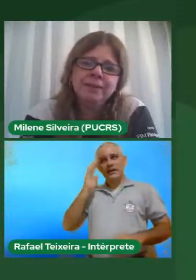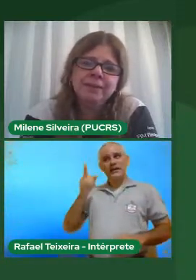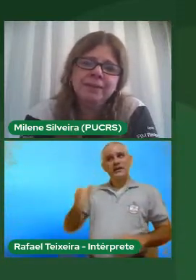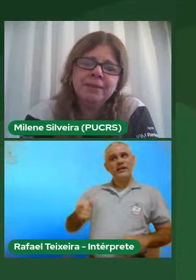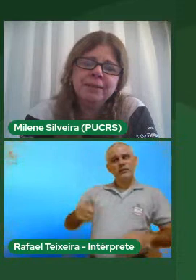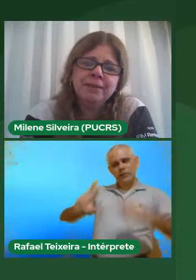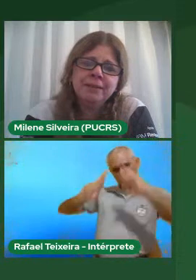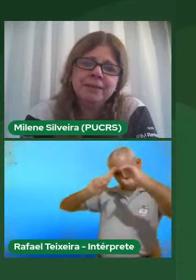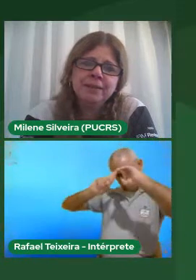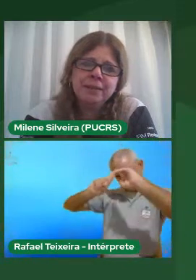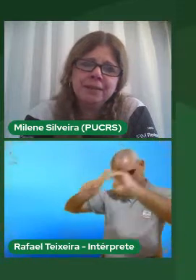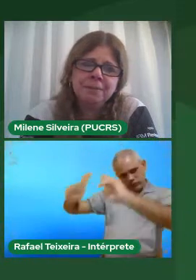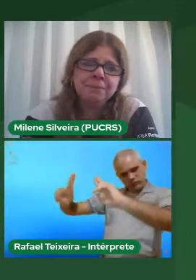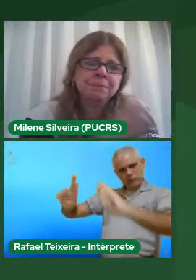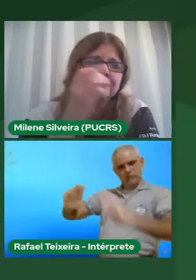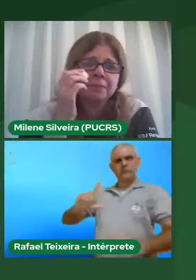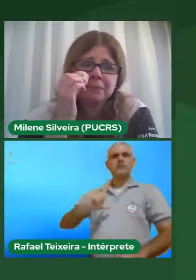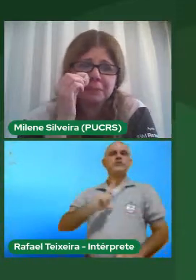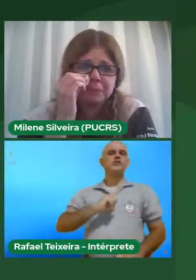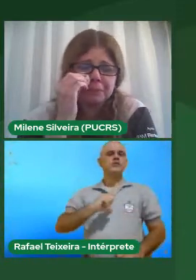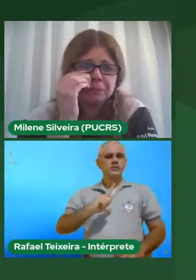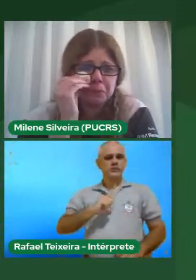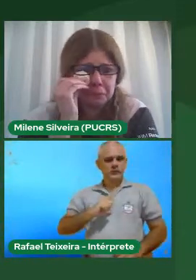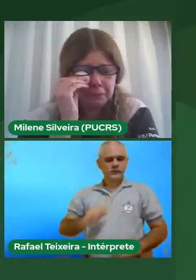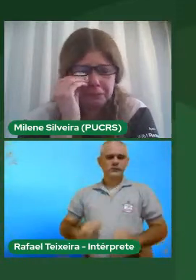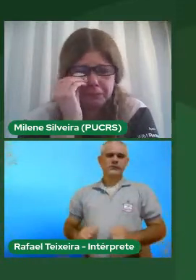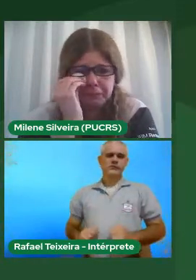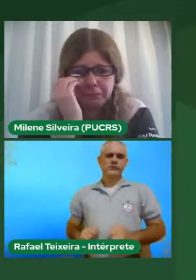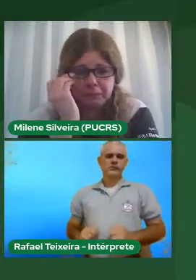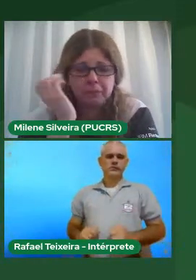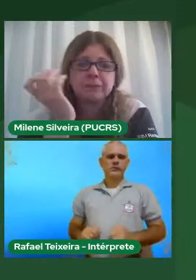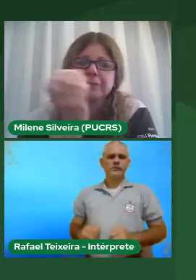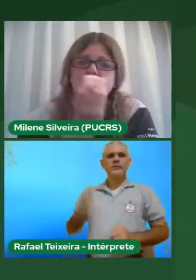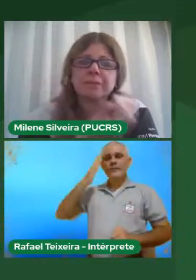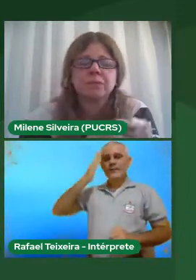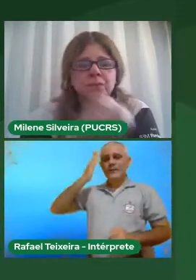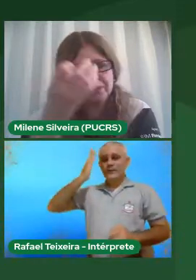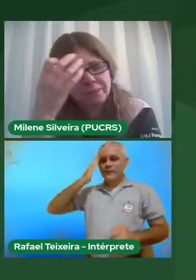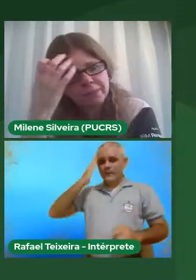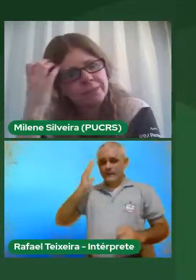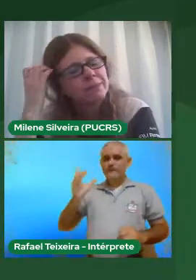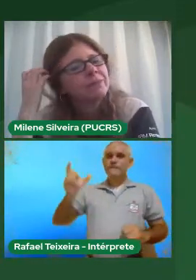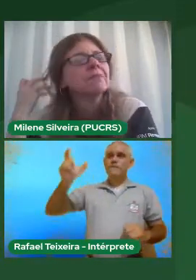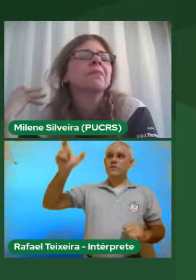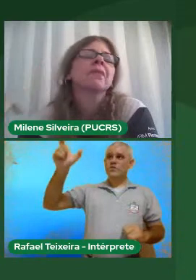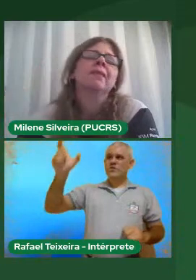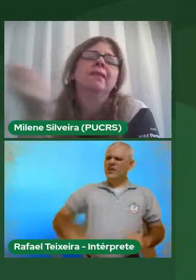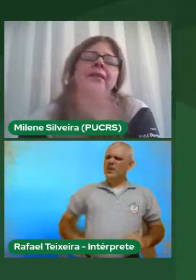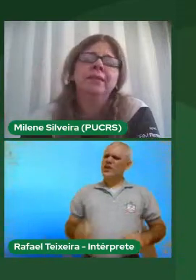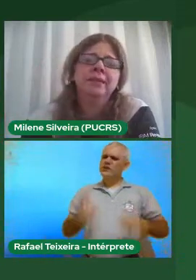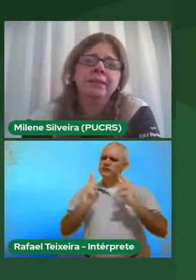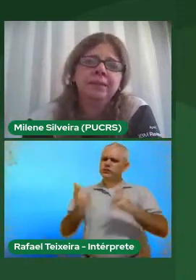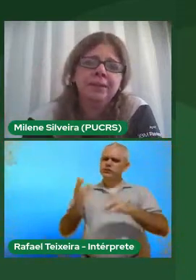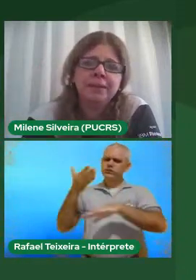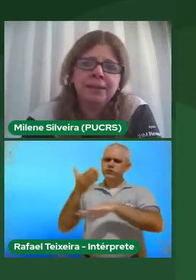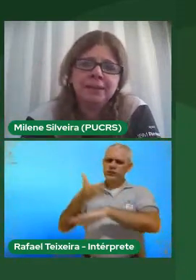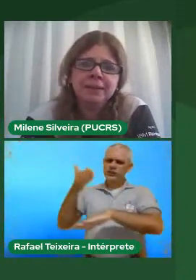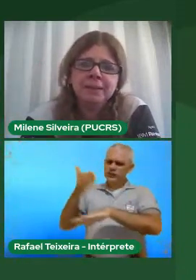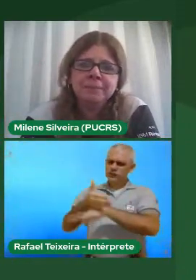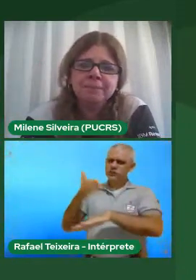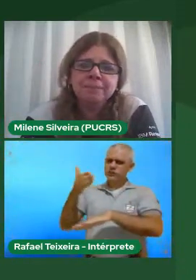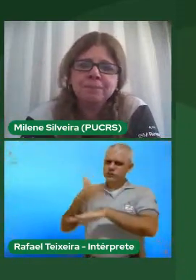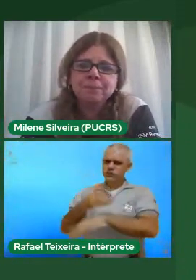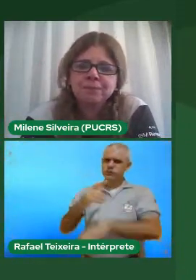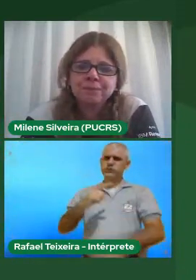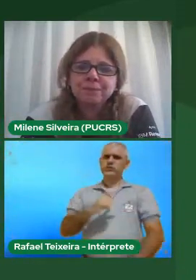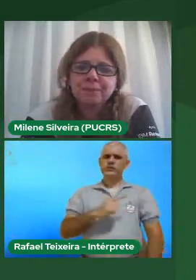professora, como pesquisadora, como participante ativa do IHC desde os seus primórdios. Temos a sorte